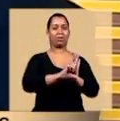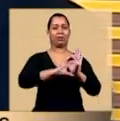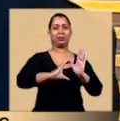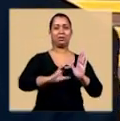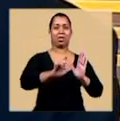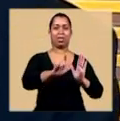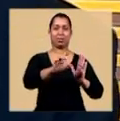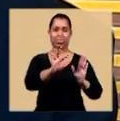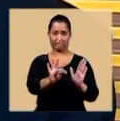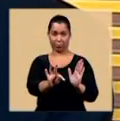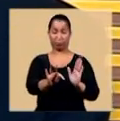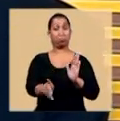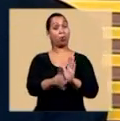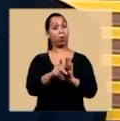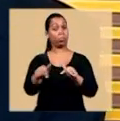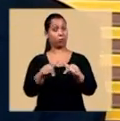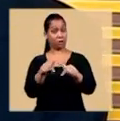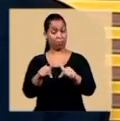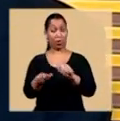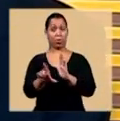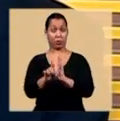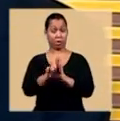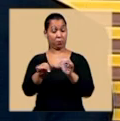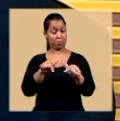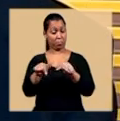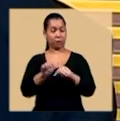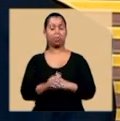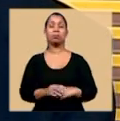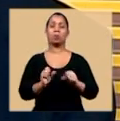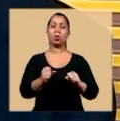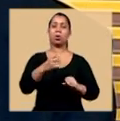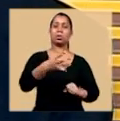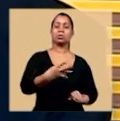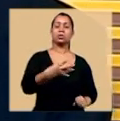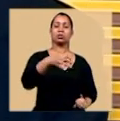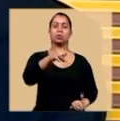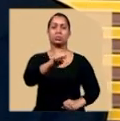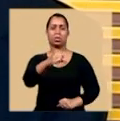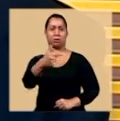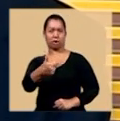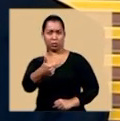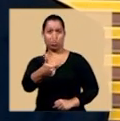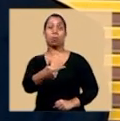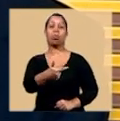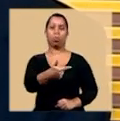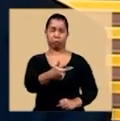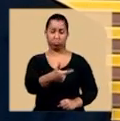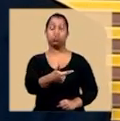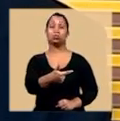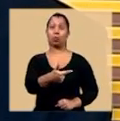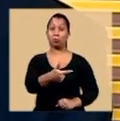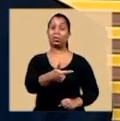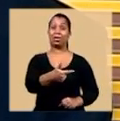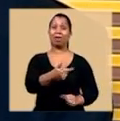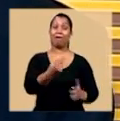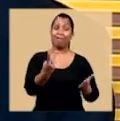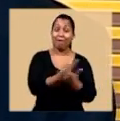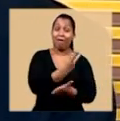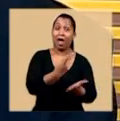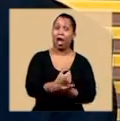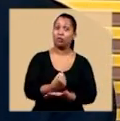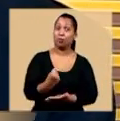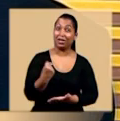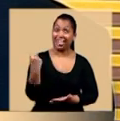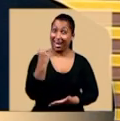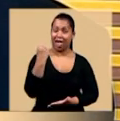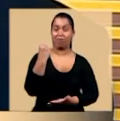do assediador pode ser, por exemplo, enquadrada no artigo 482 da CLT e definida como falta grave. Né? Quando ele ofende ou